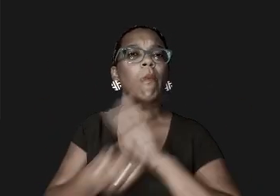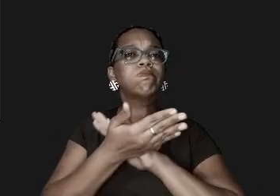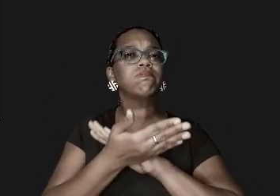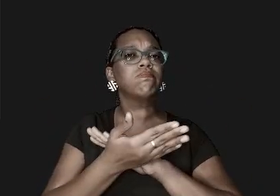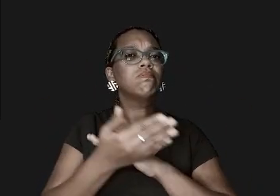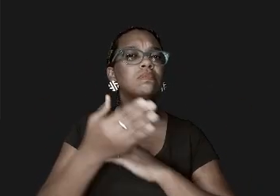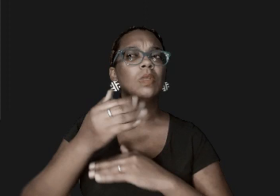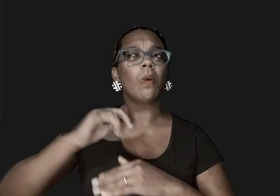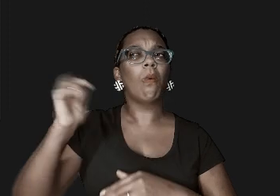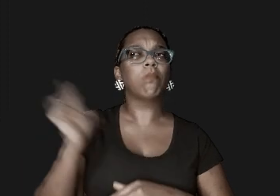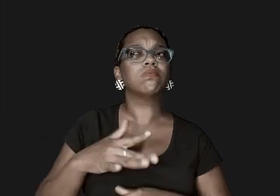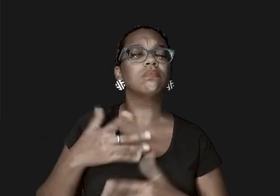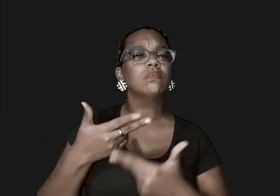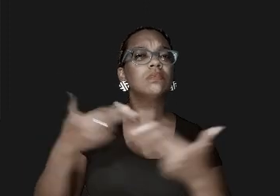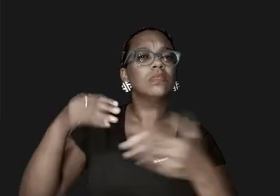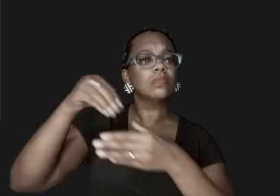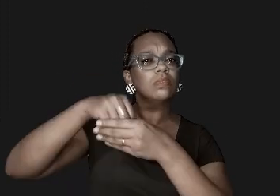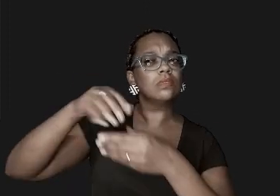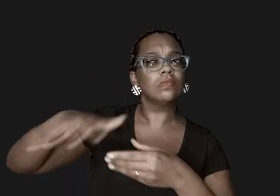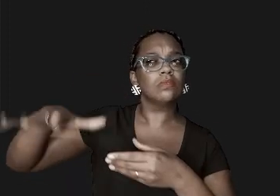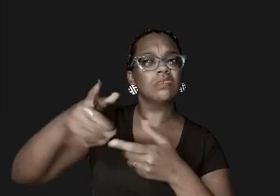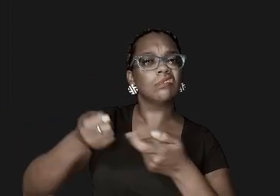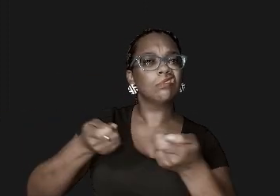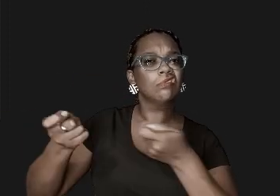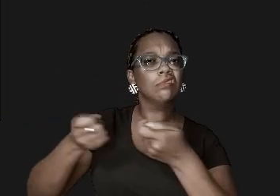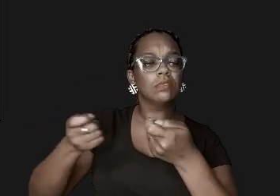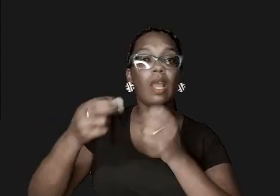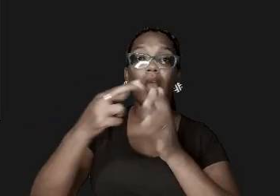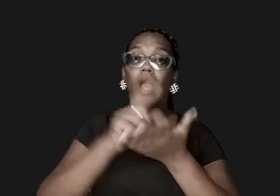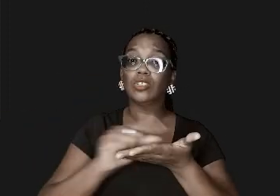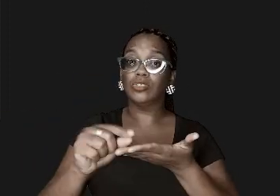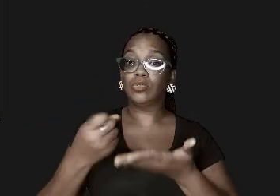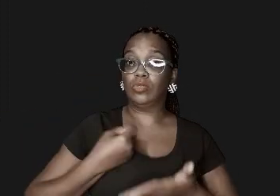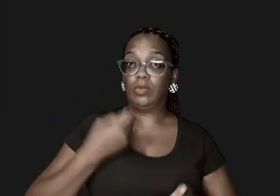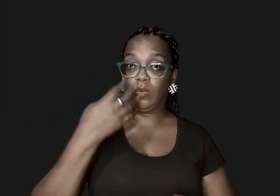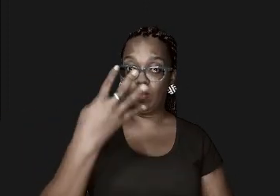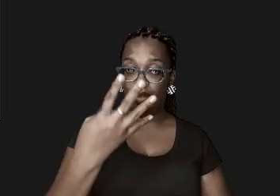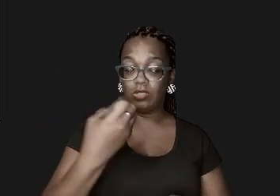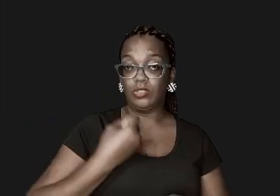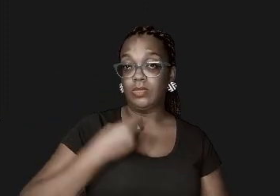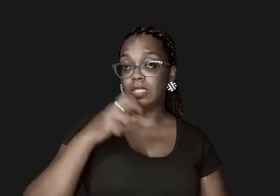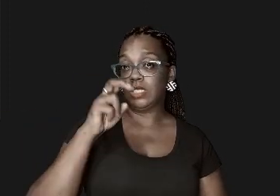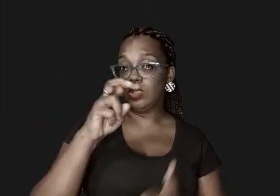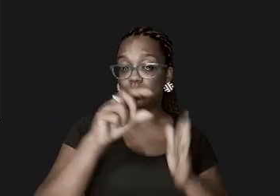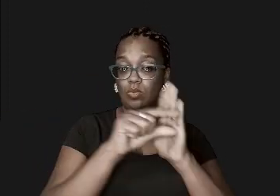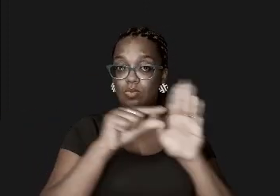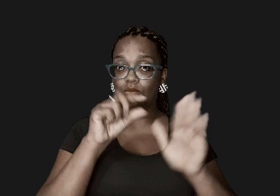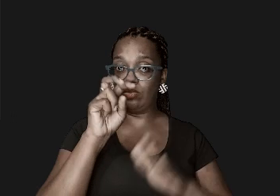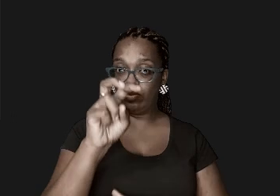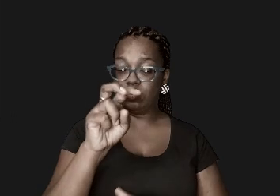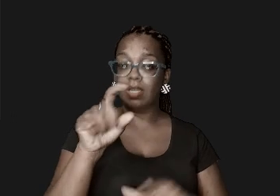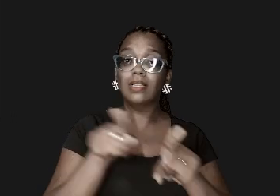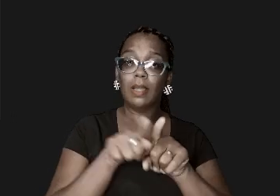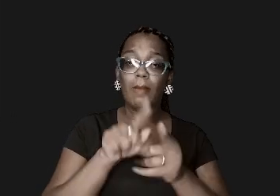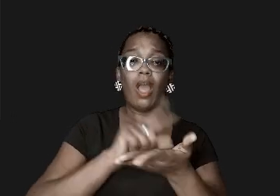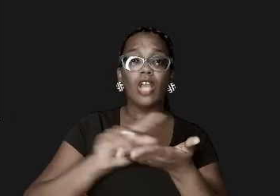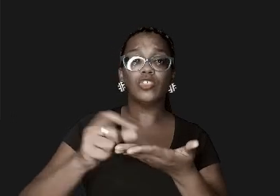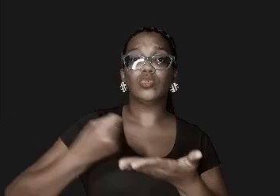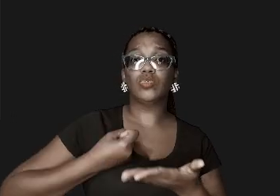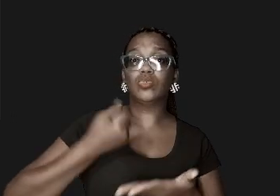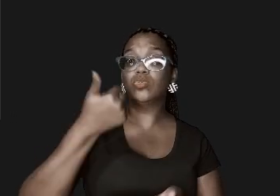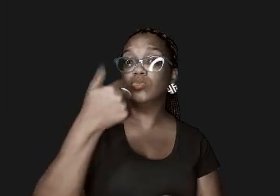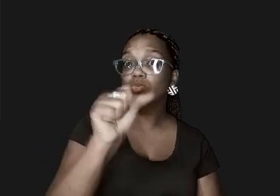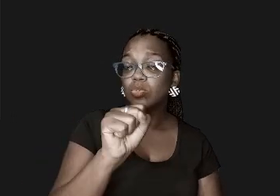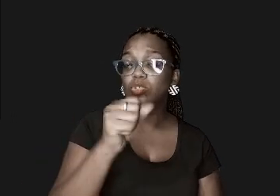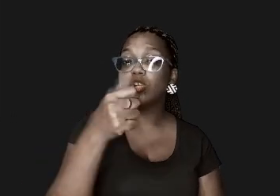analisar outras me coibir modalidades de fraude manipulação destinados a criar condições artificiais de mercado e a